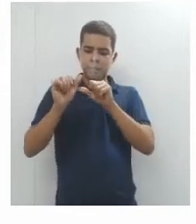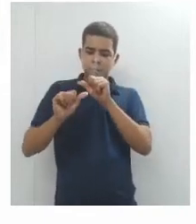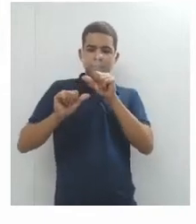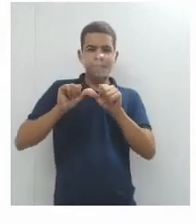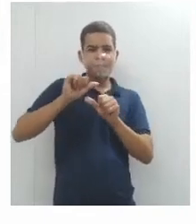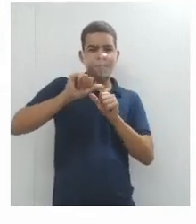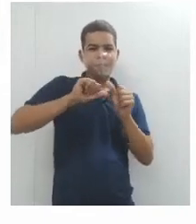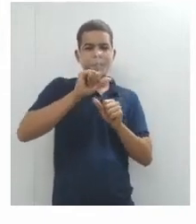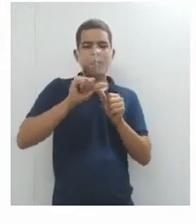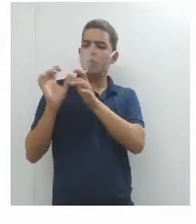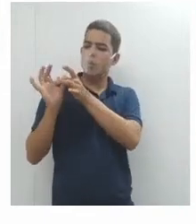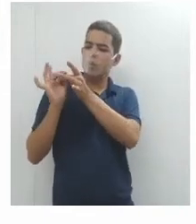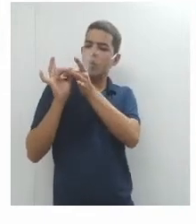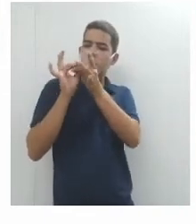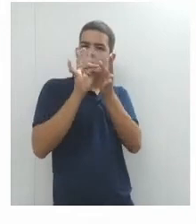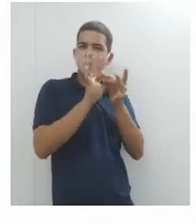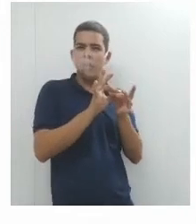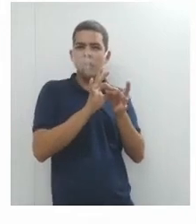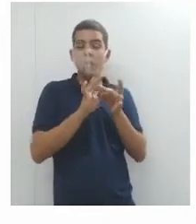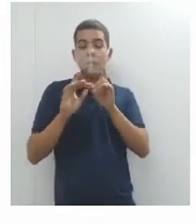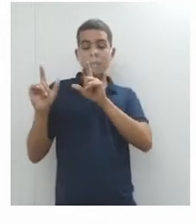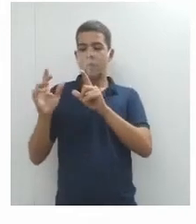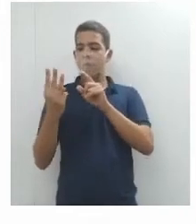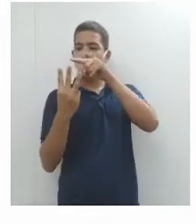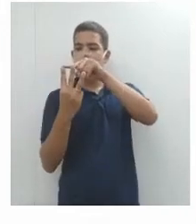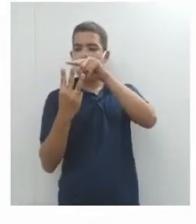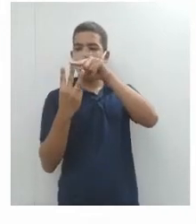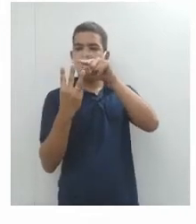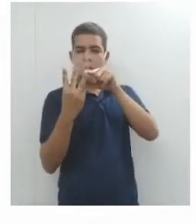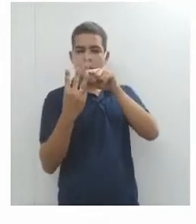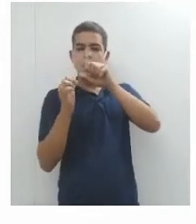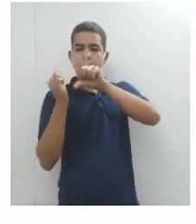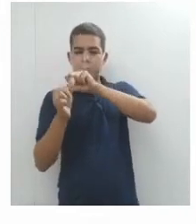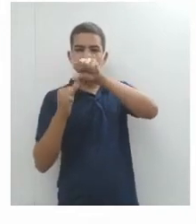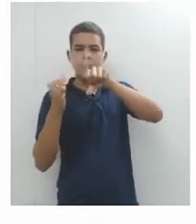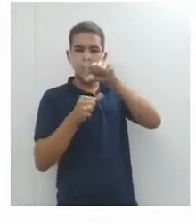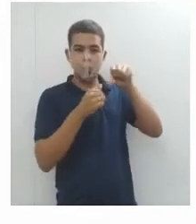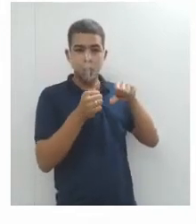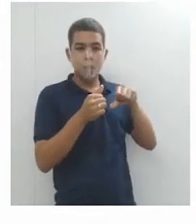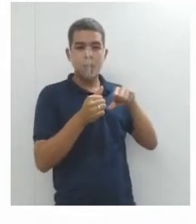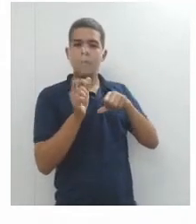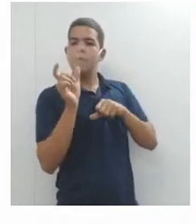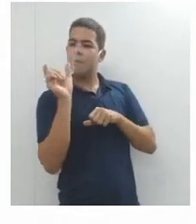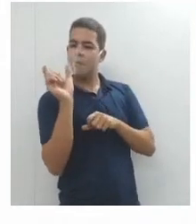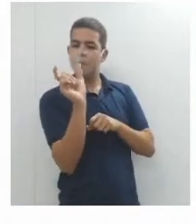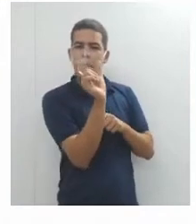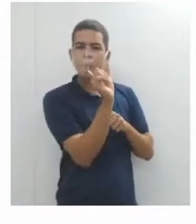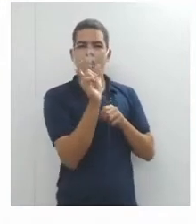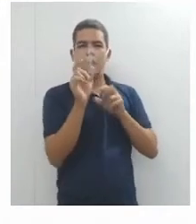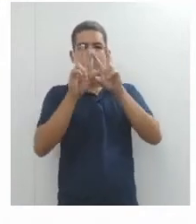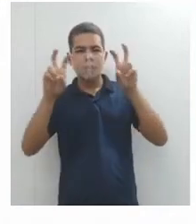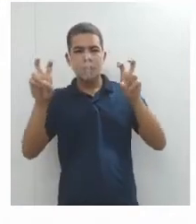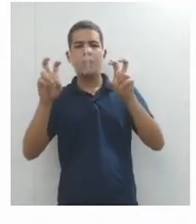caminhou juntamente com a imagem, tá certo? Então, tanto a imagem nos reporta